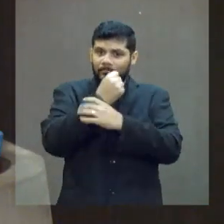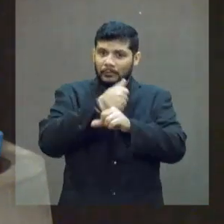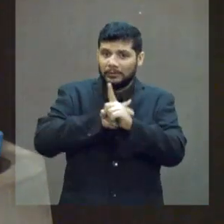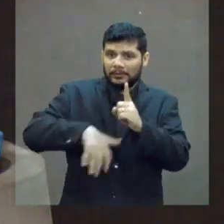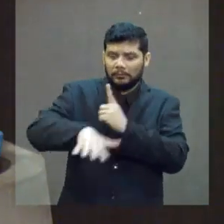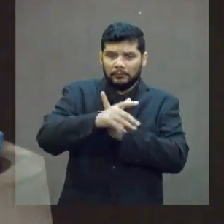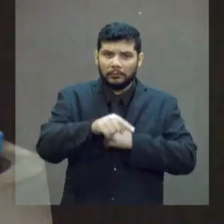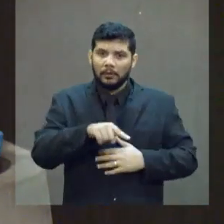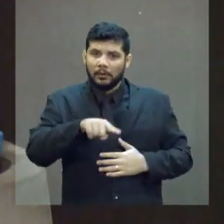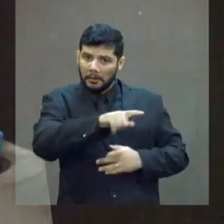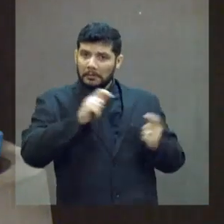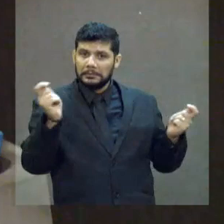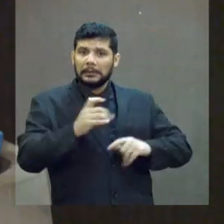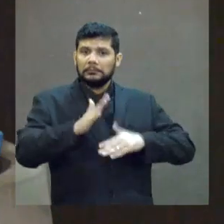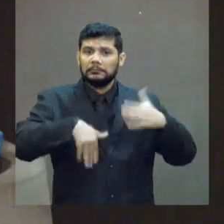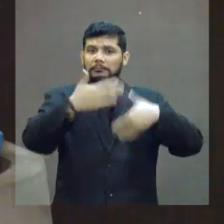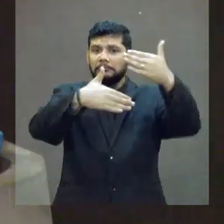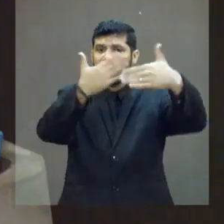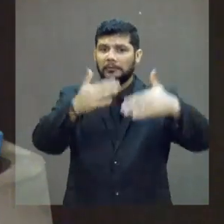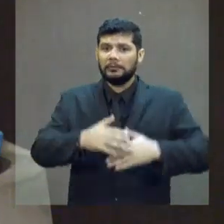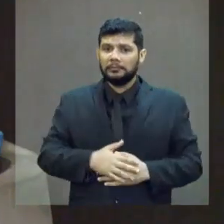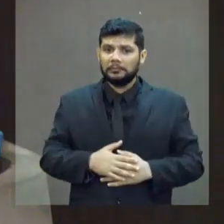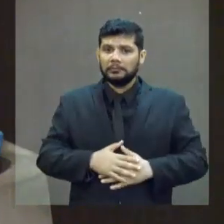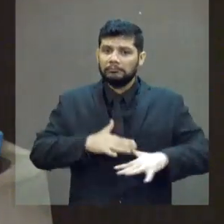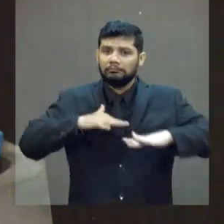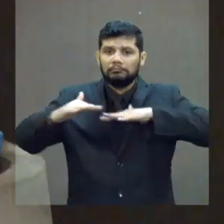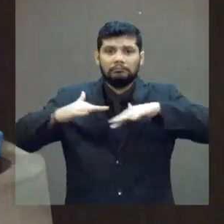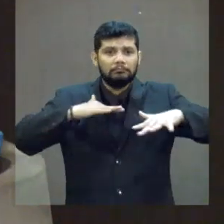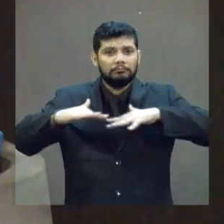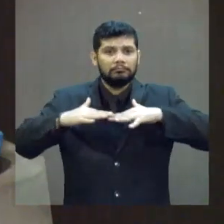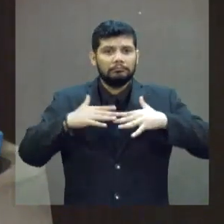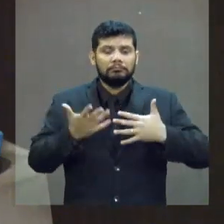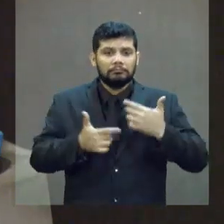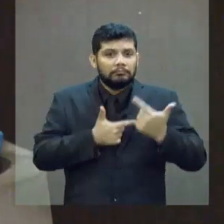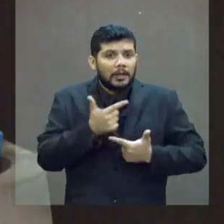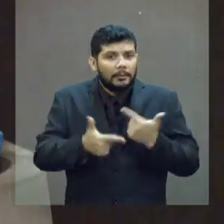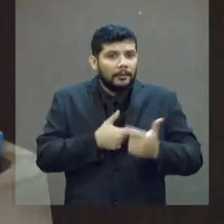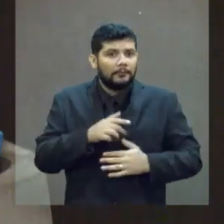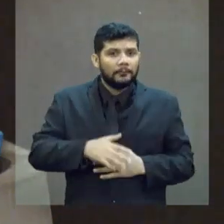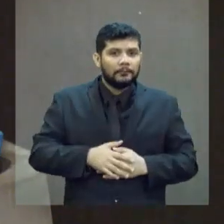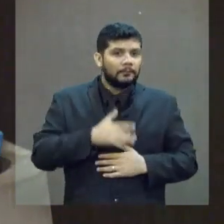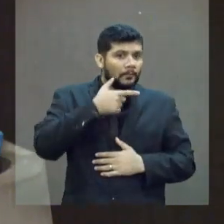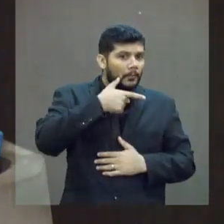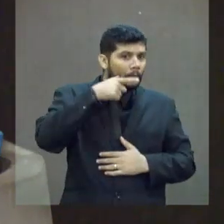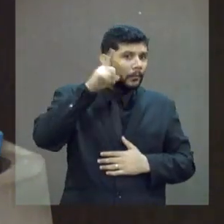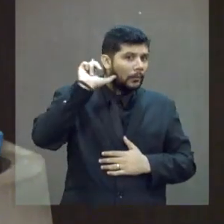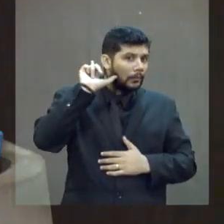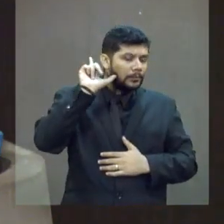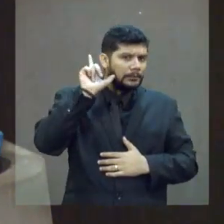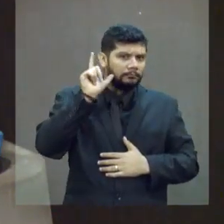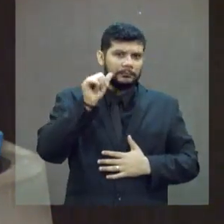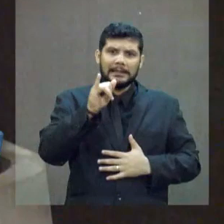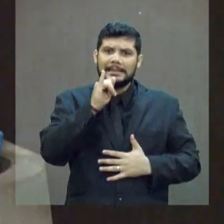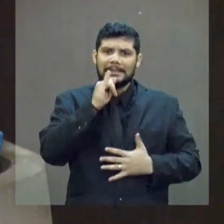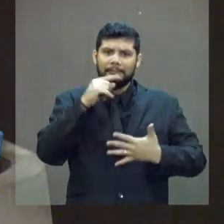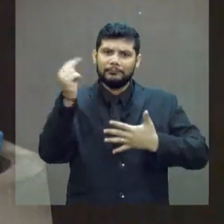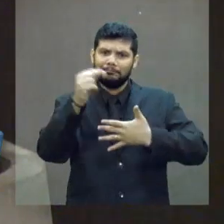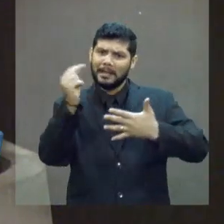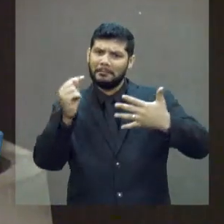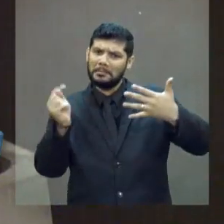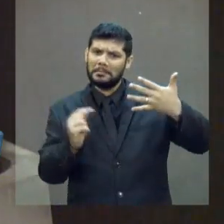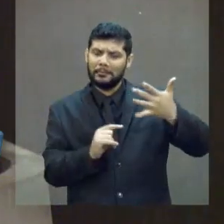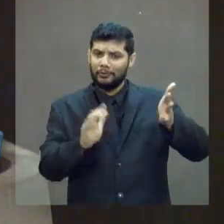pessoa pode desenvolver atividades laborais. Ontem, inclusive, foram dados vários exemplos. Uma